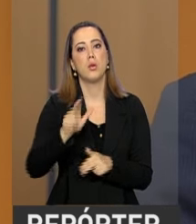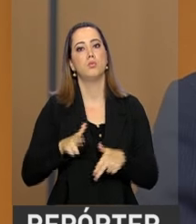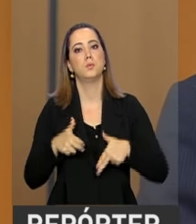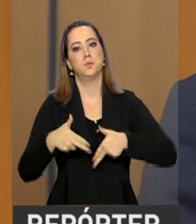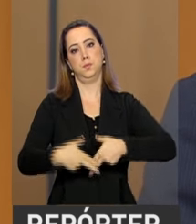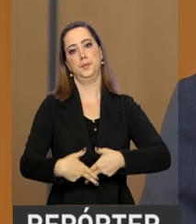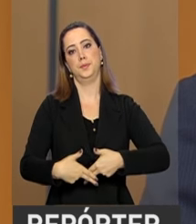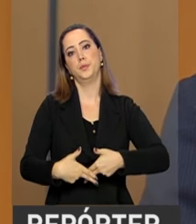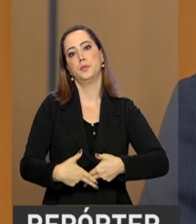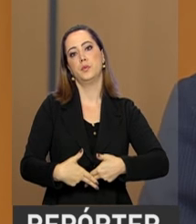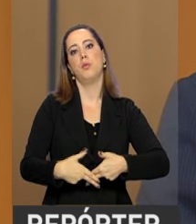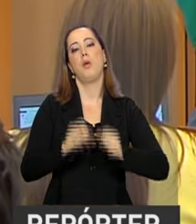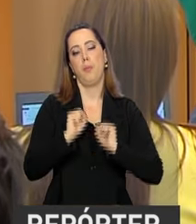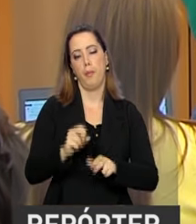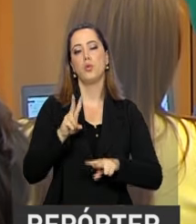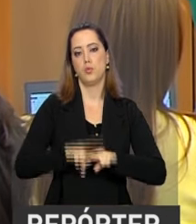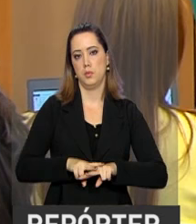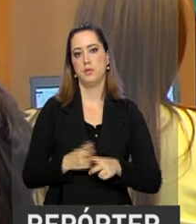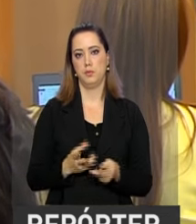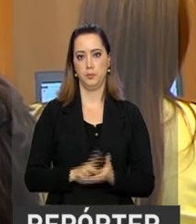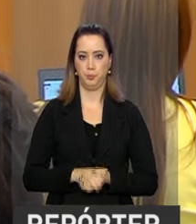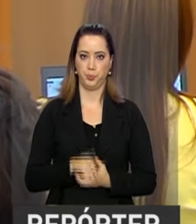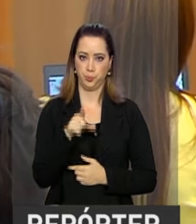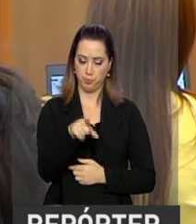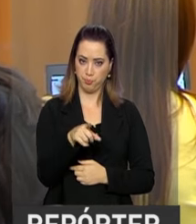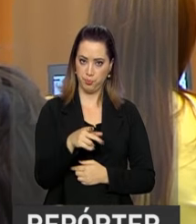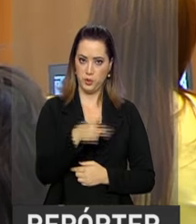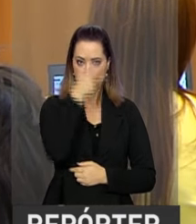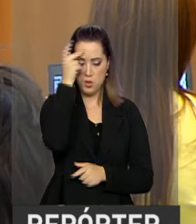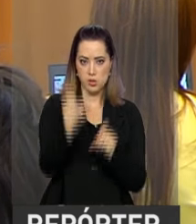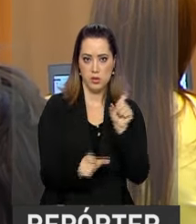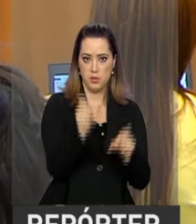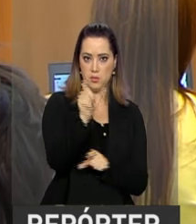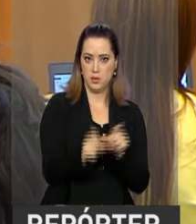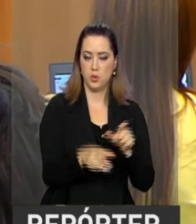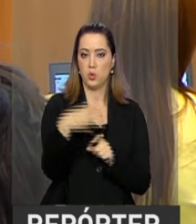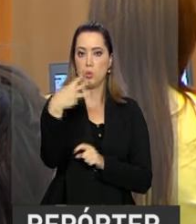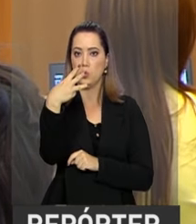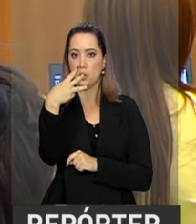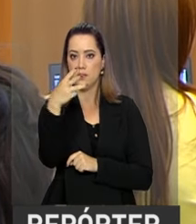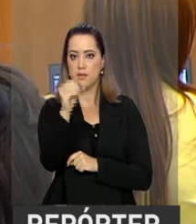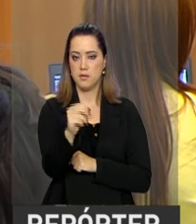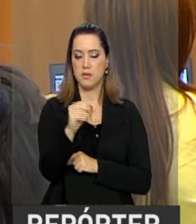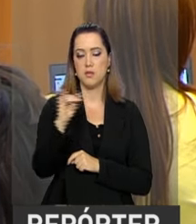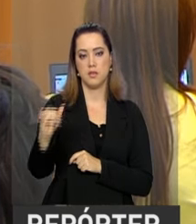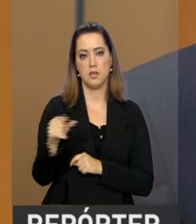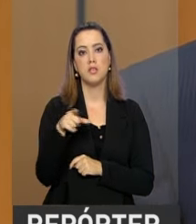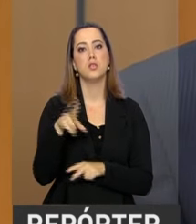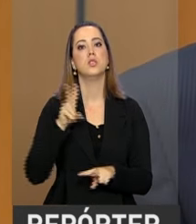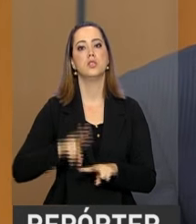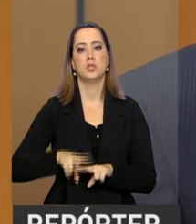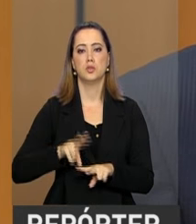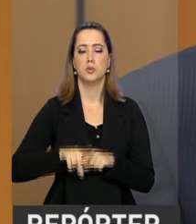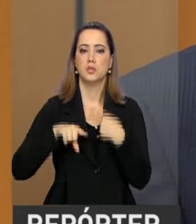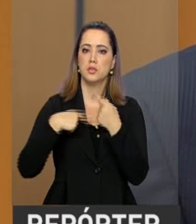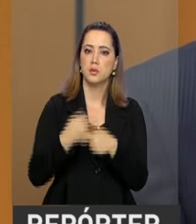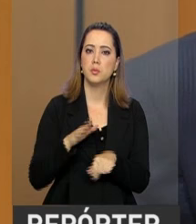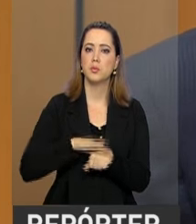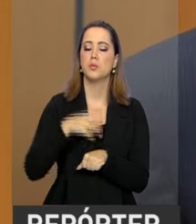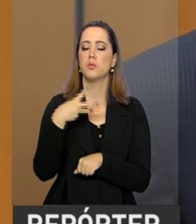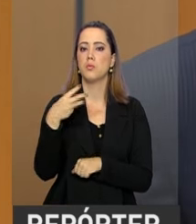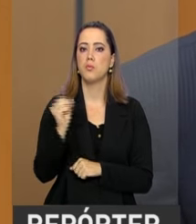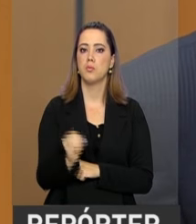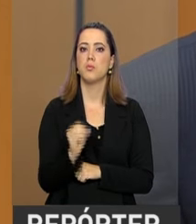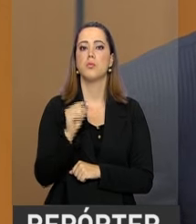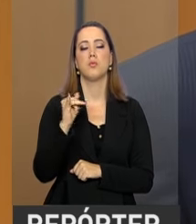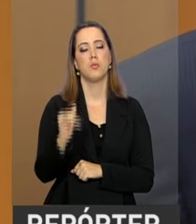da prática de atos de terrorismo. Os suspeitos vão ficar presos por 30 dias, prorrogados por mais 30. Alexandre de Moraes também afirmou